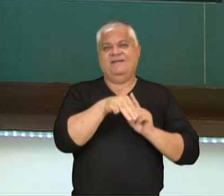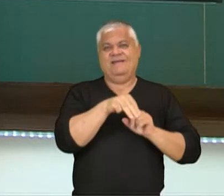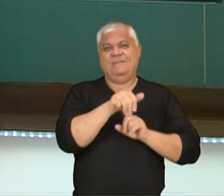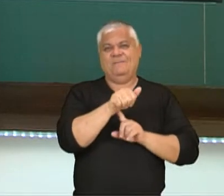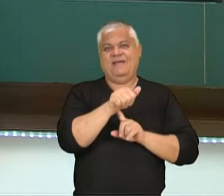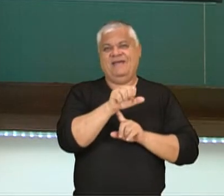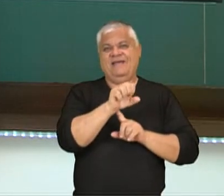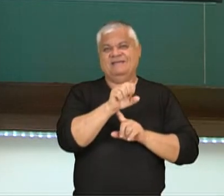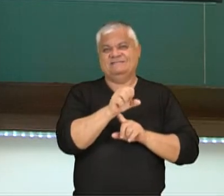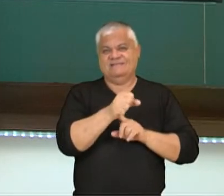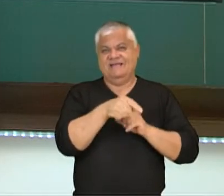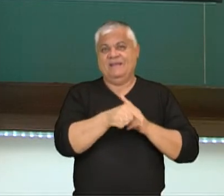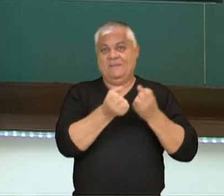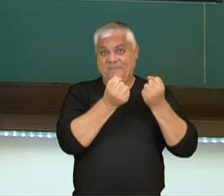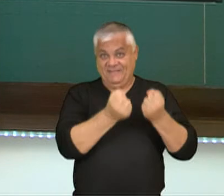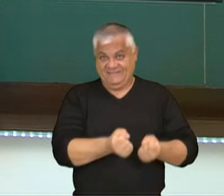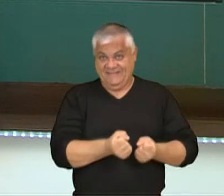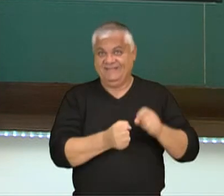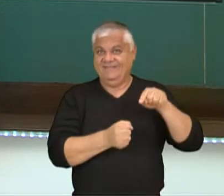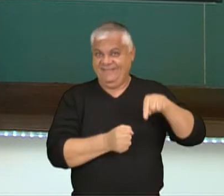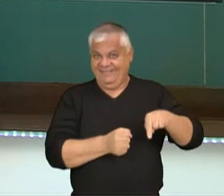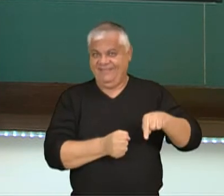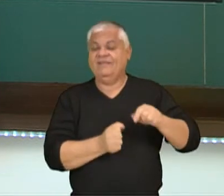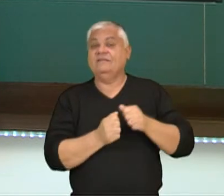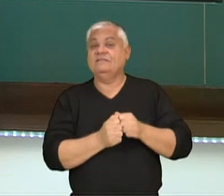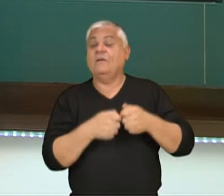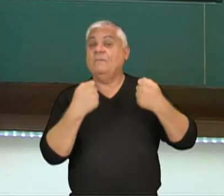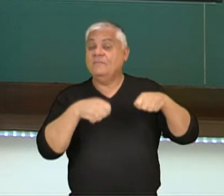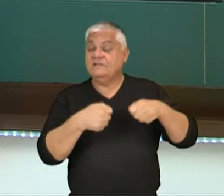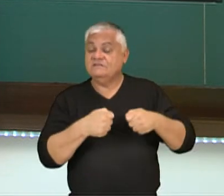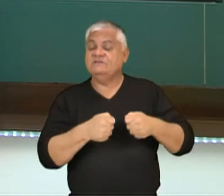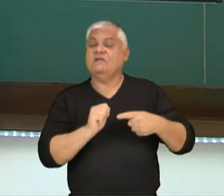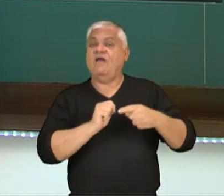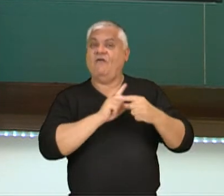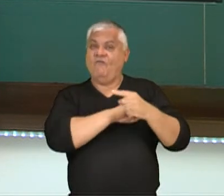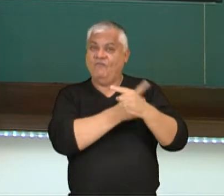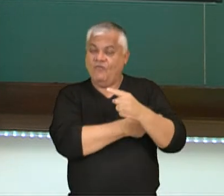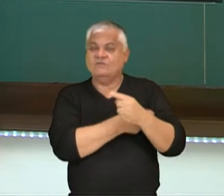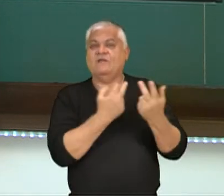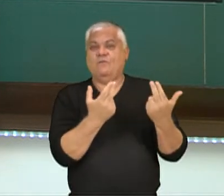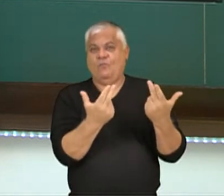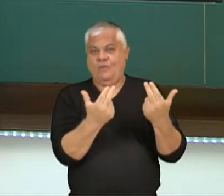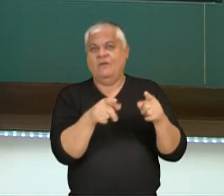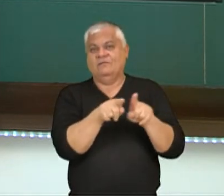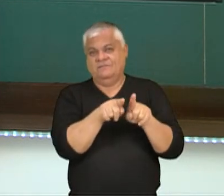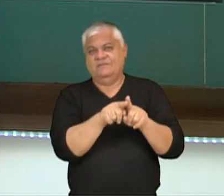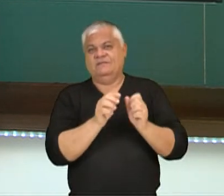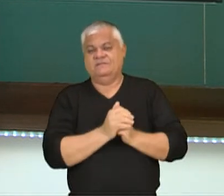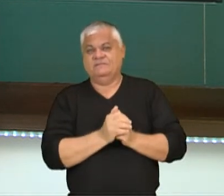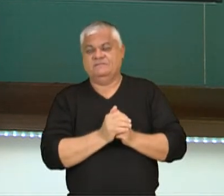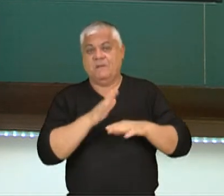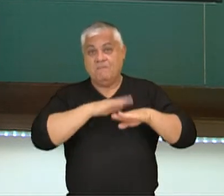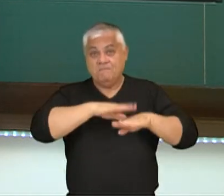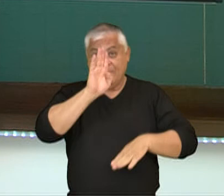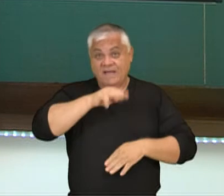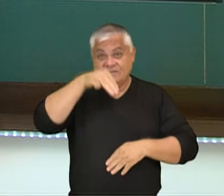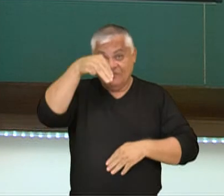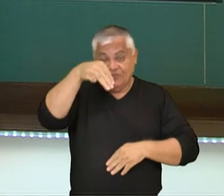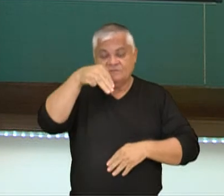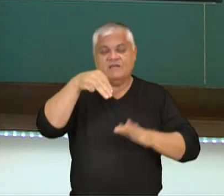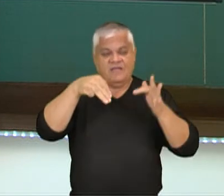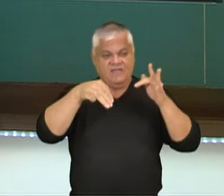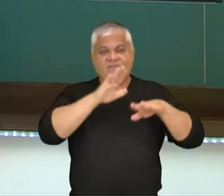você sabe que se tem grande massa, você precisa de grande força. Tá? Bem simples. Maior massa, maior